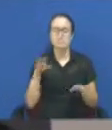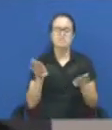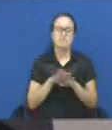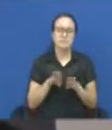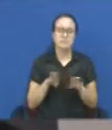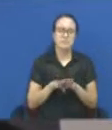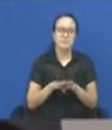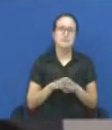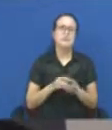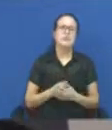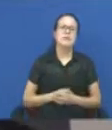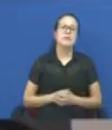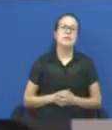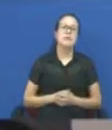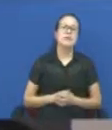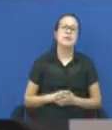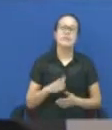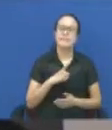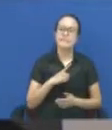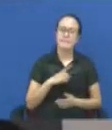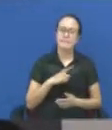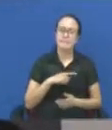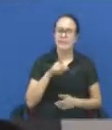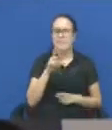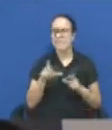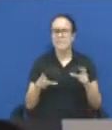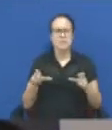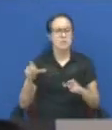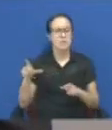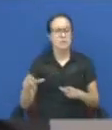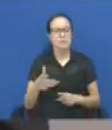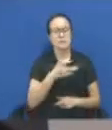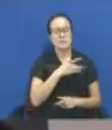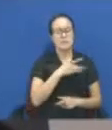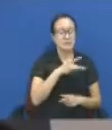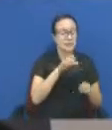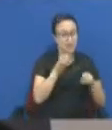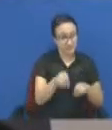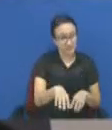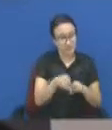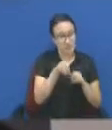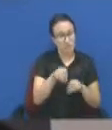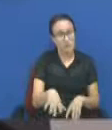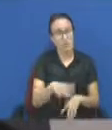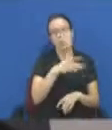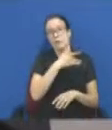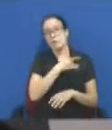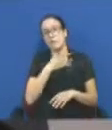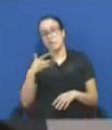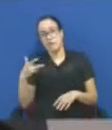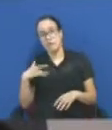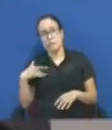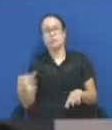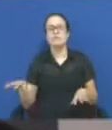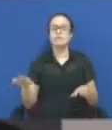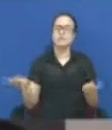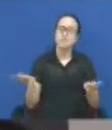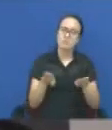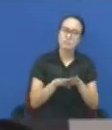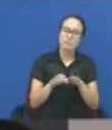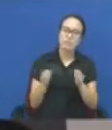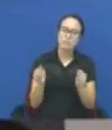do Trabalhador, conta com a presença de pessoas da educação, da saúde, ou seja, um grupo grande de